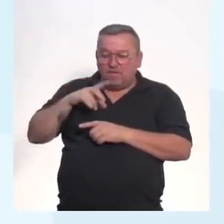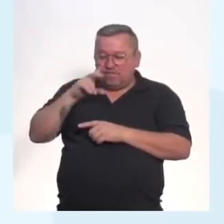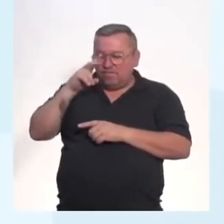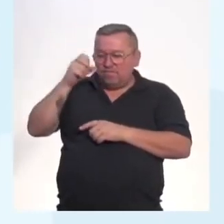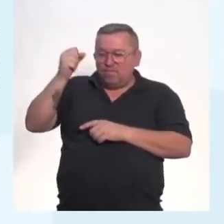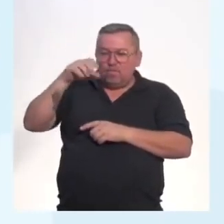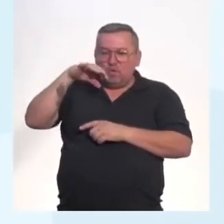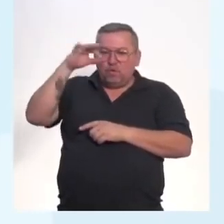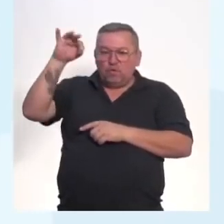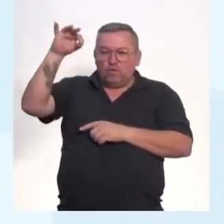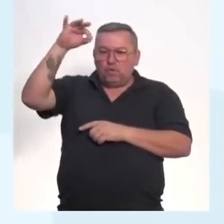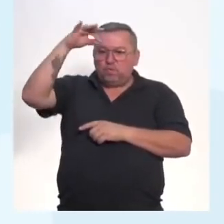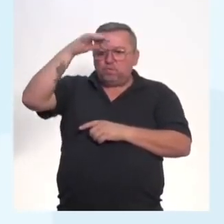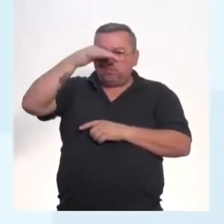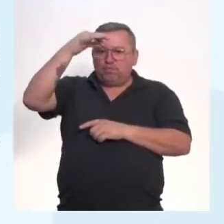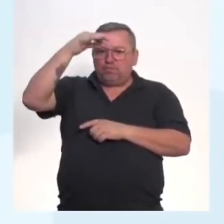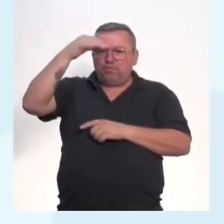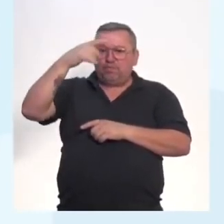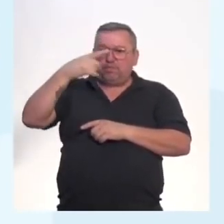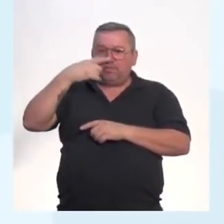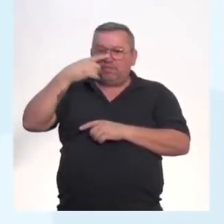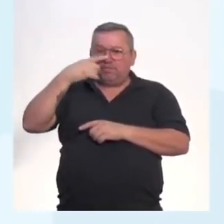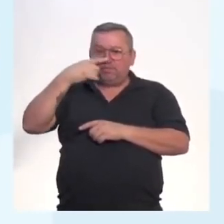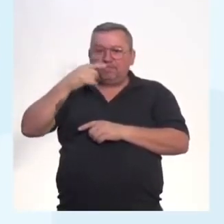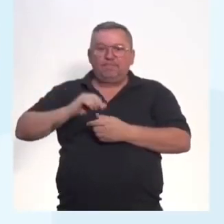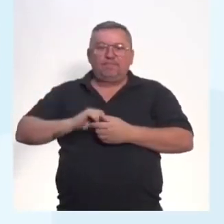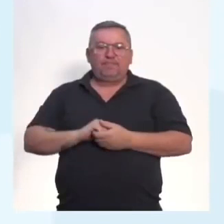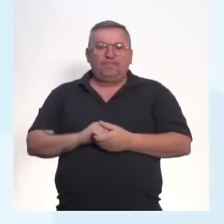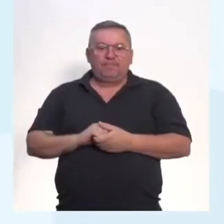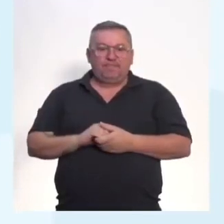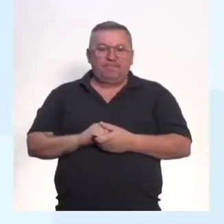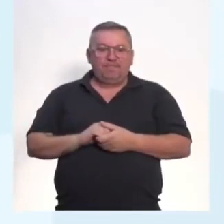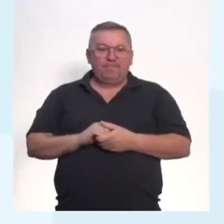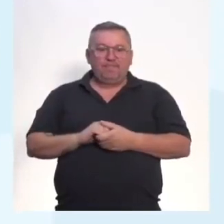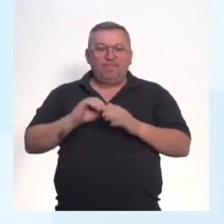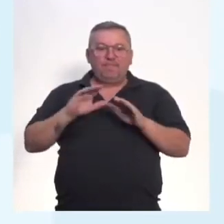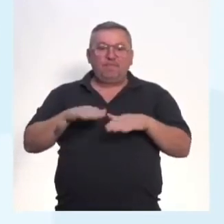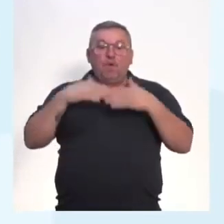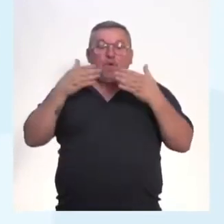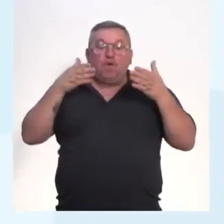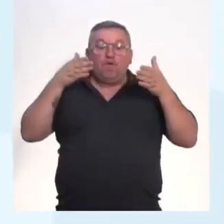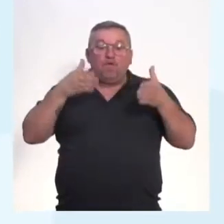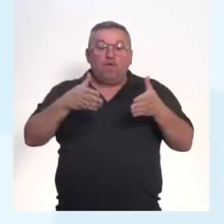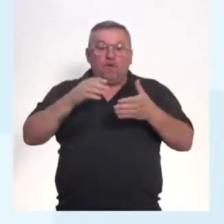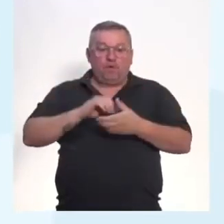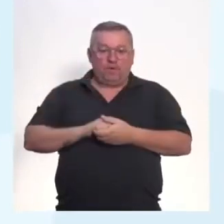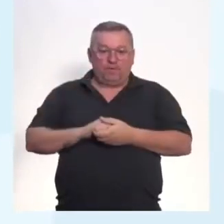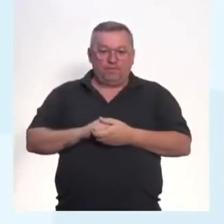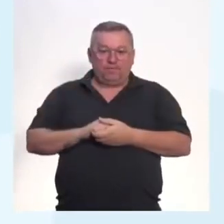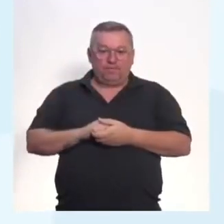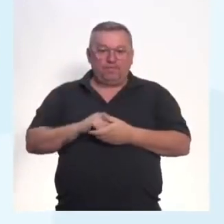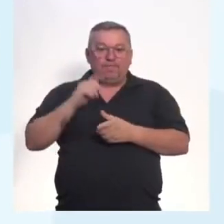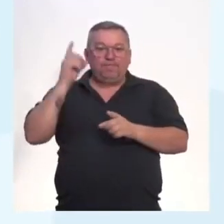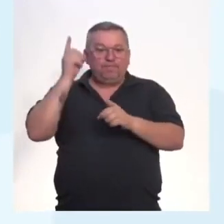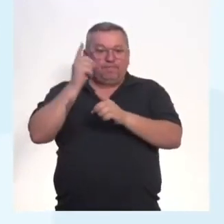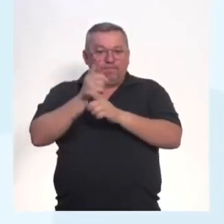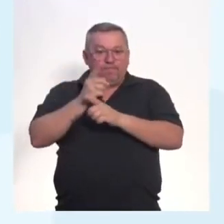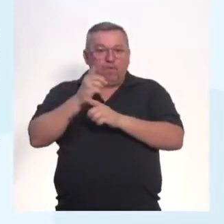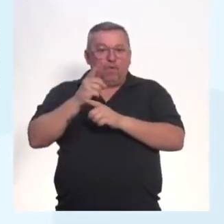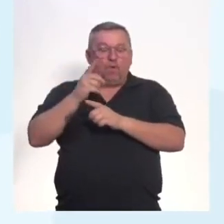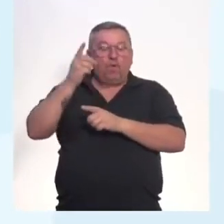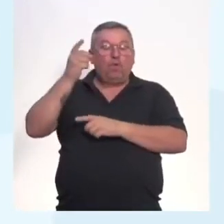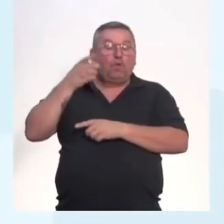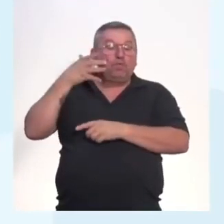seguida voou para o leão e deu uma picada ardida no seu focinho. Qual o foco narrativo? Localize no